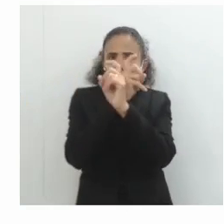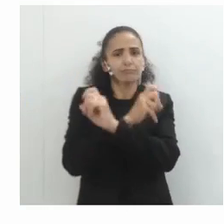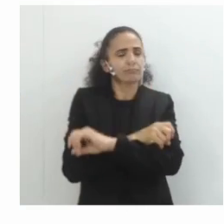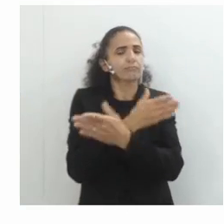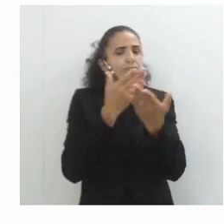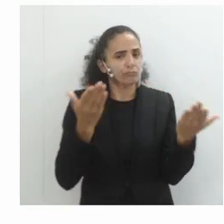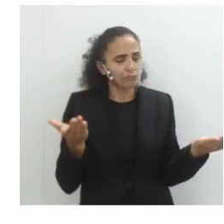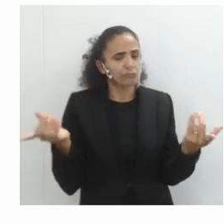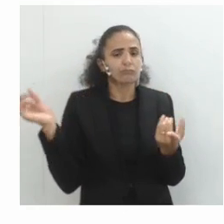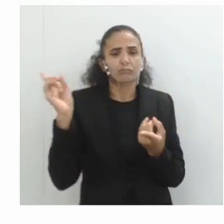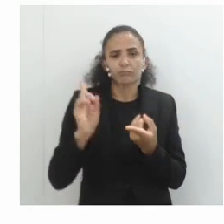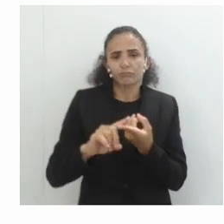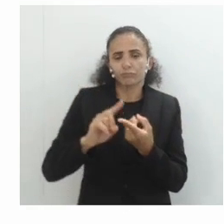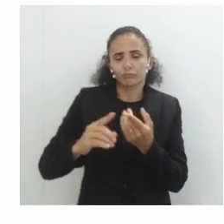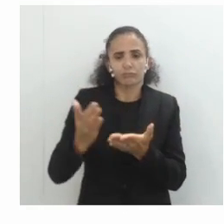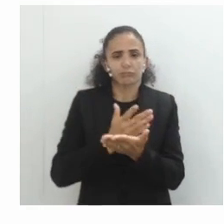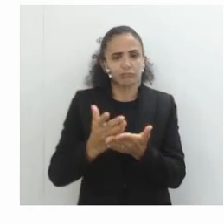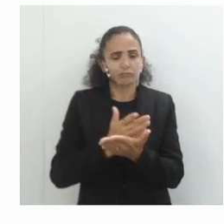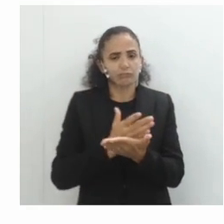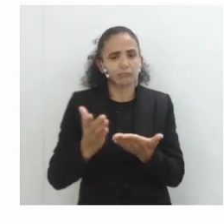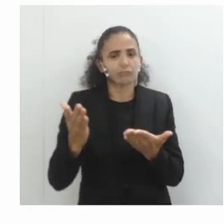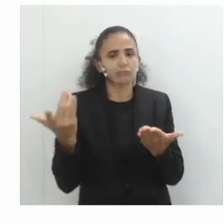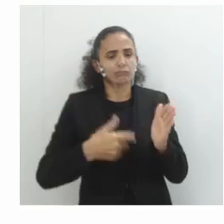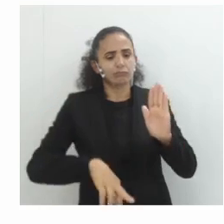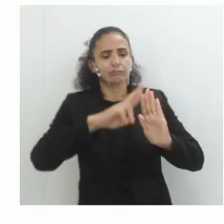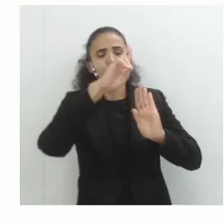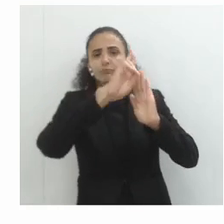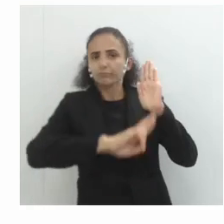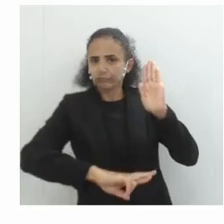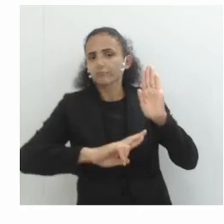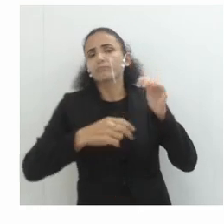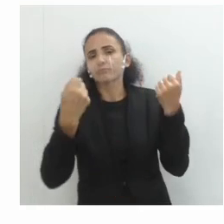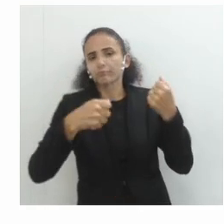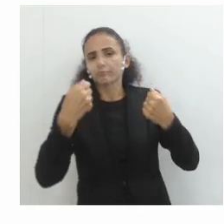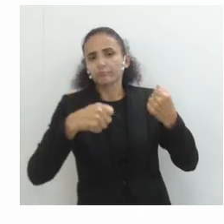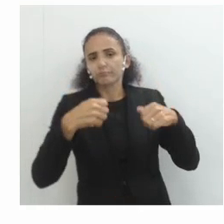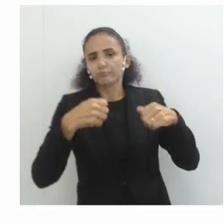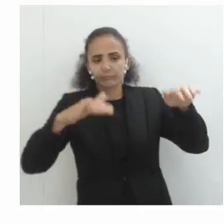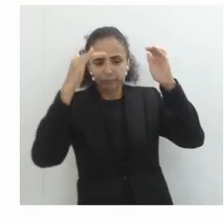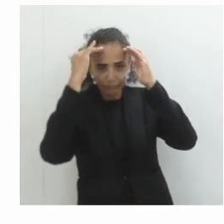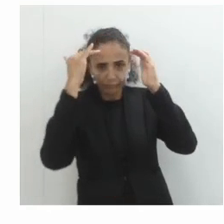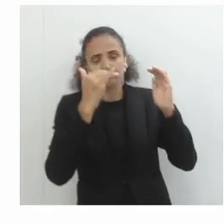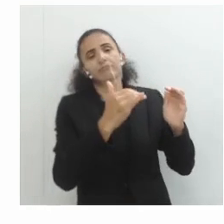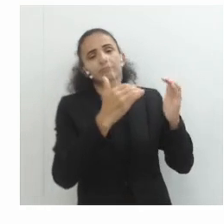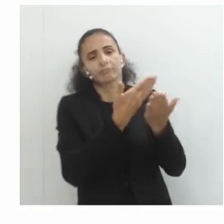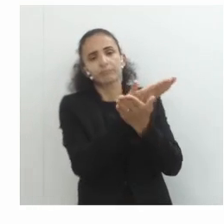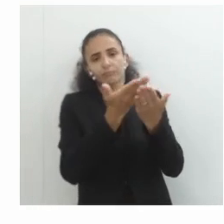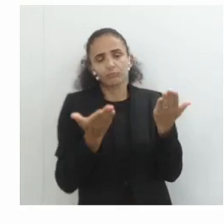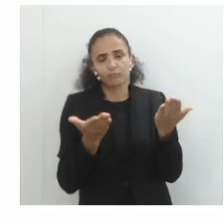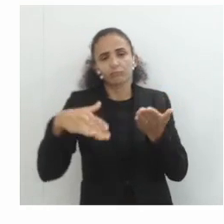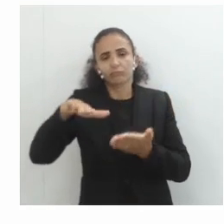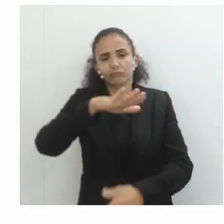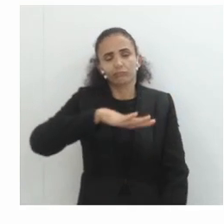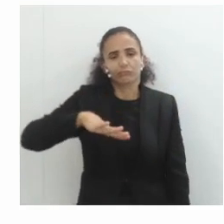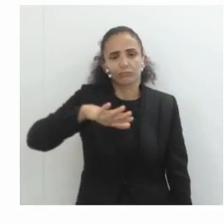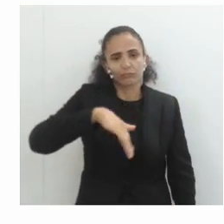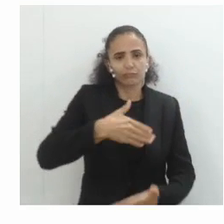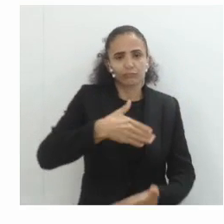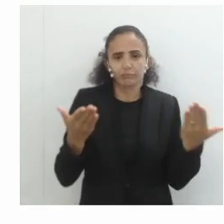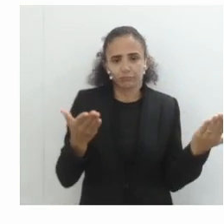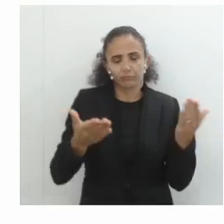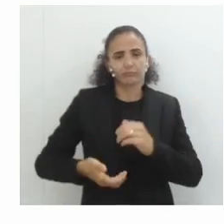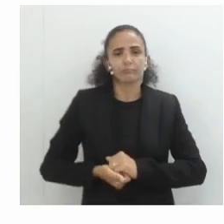Norte. E também algumas restrições para aqueles países que, de certa forma, têm uma ligação muito forte com a Coreia do